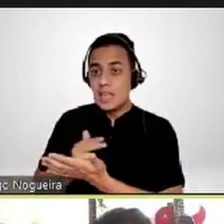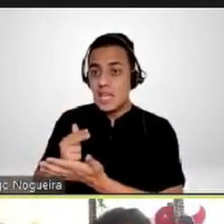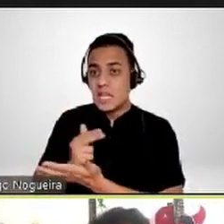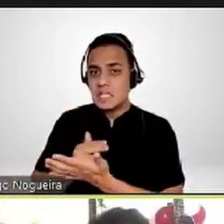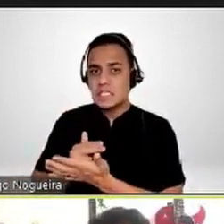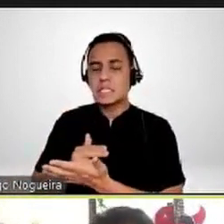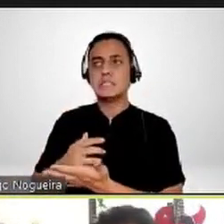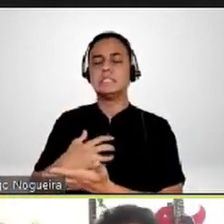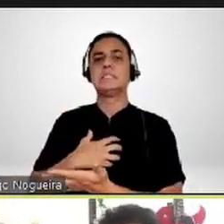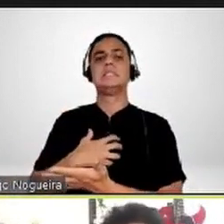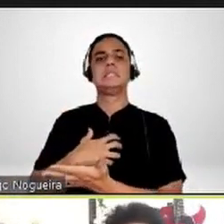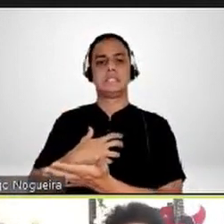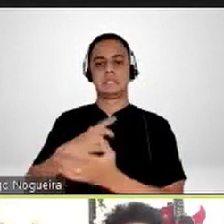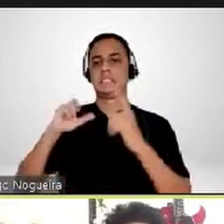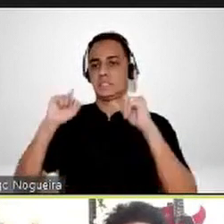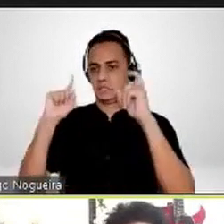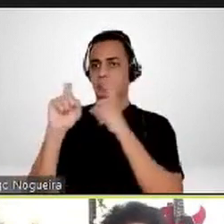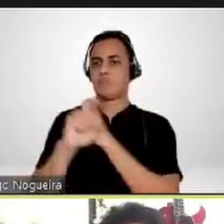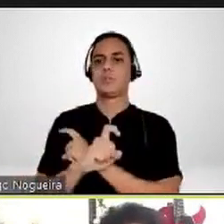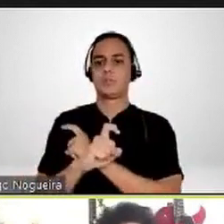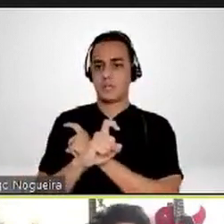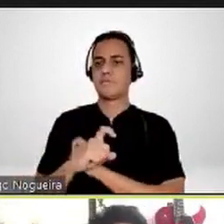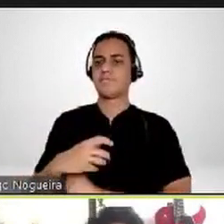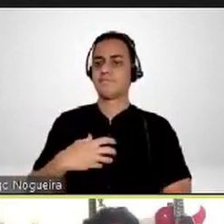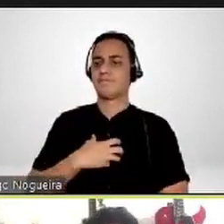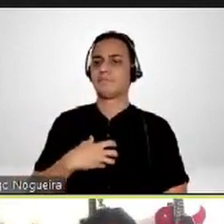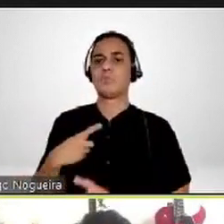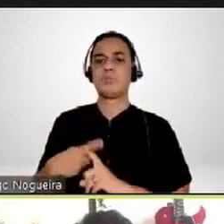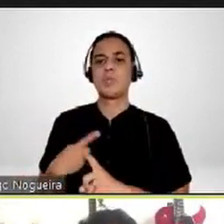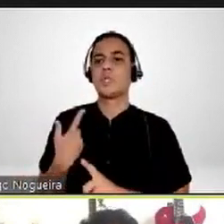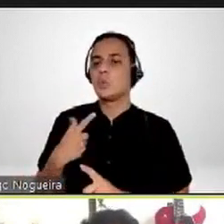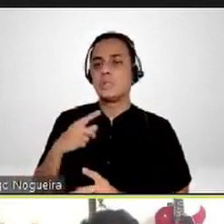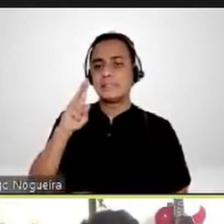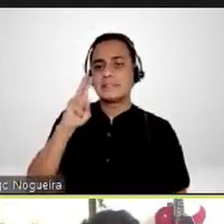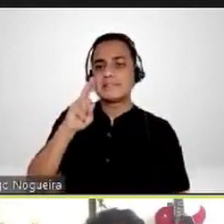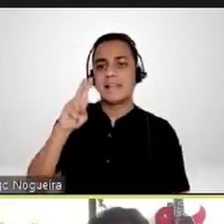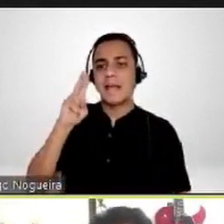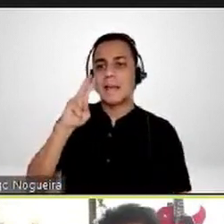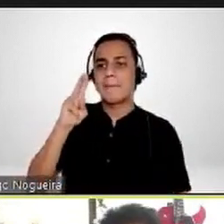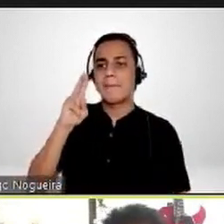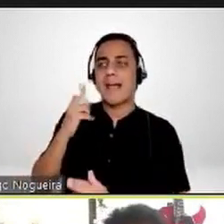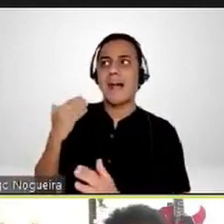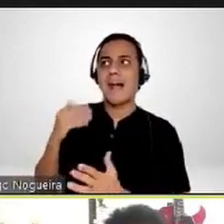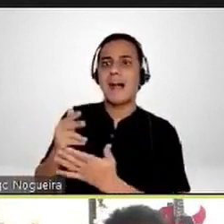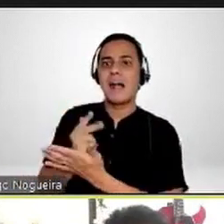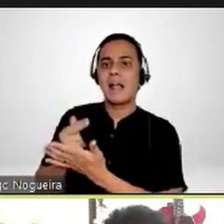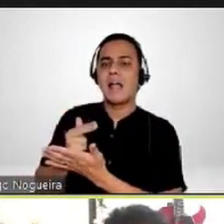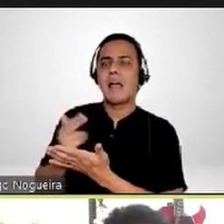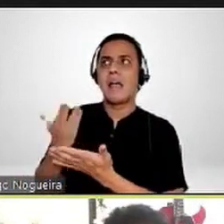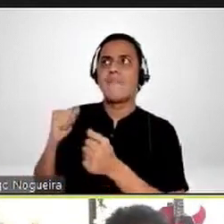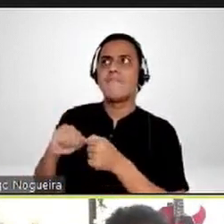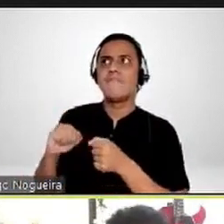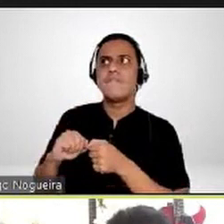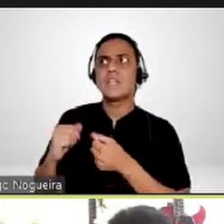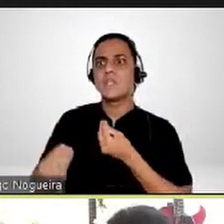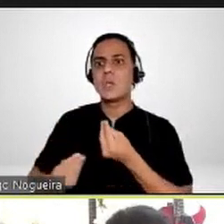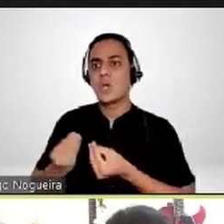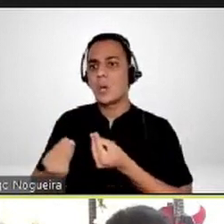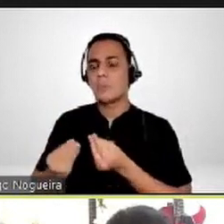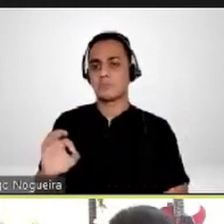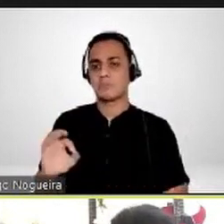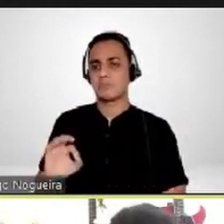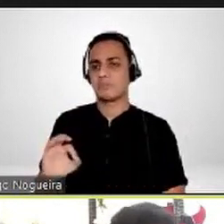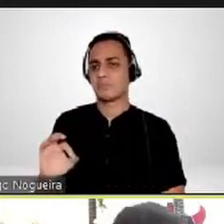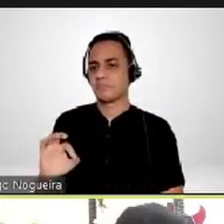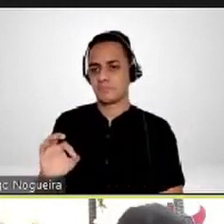Por quê? Porque ele não tinha a memória desse tipo de desenho. Ou seja, o desenho de